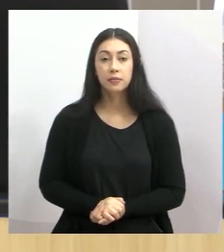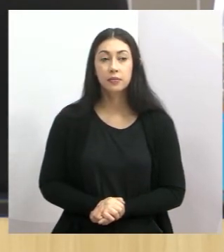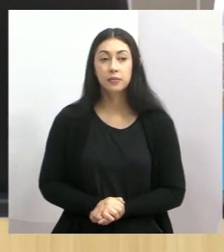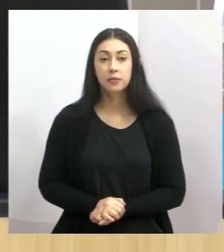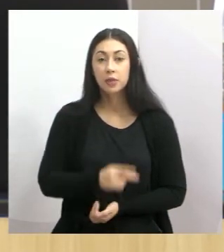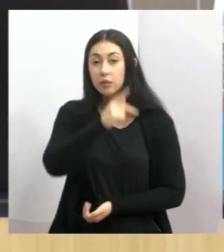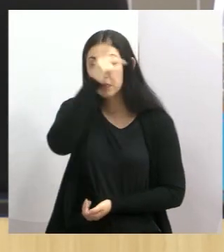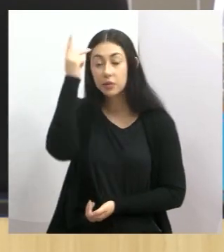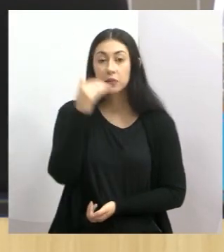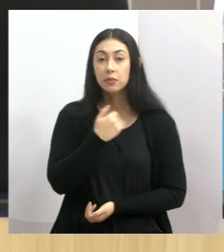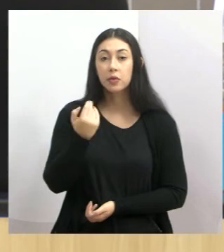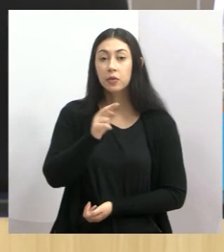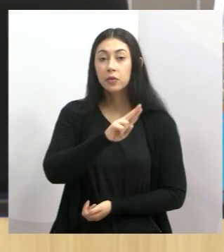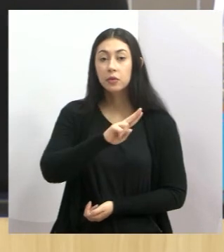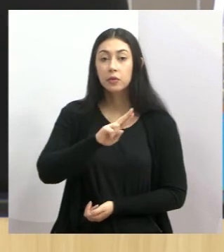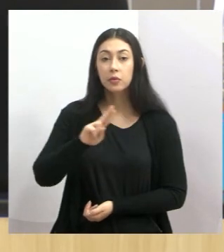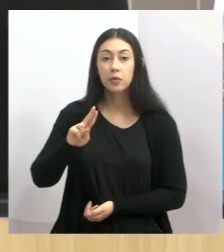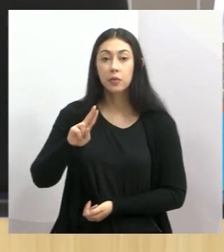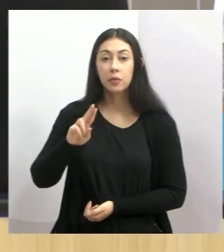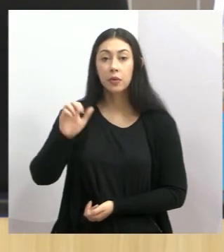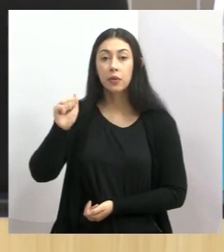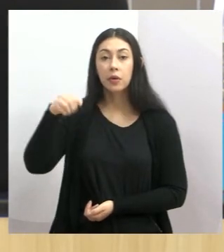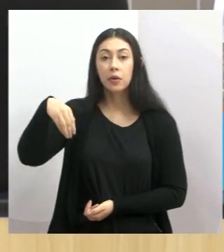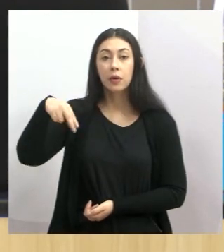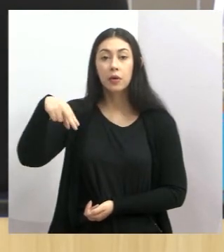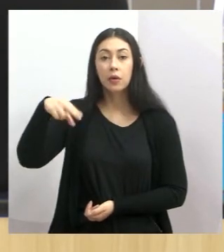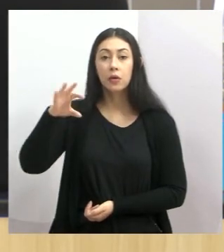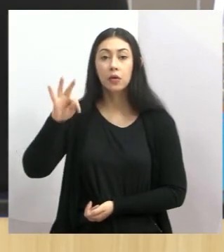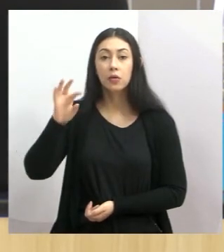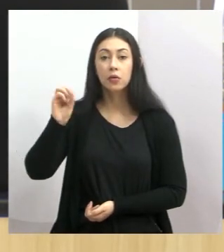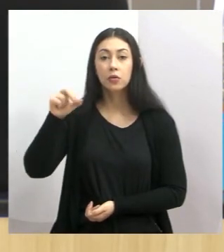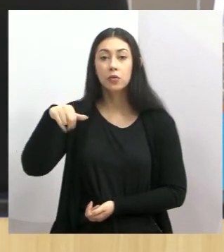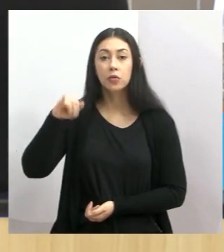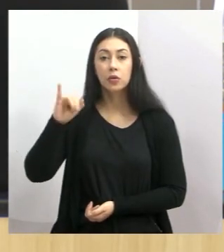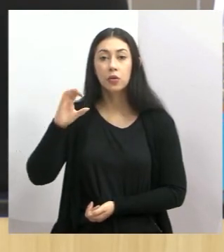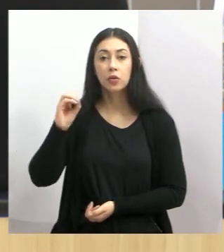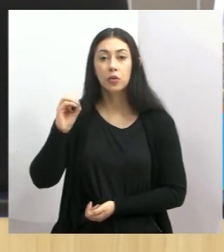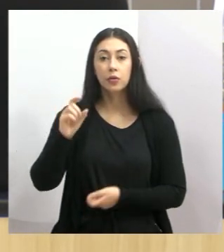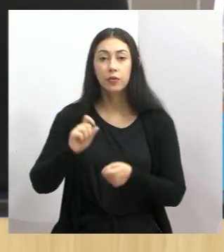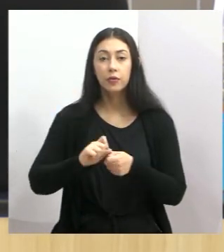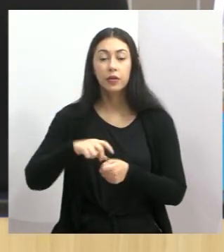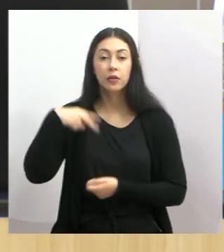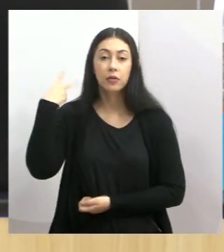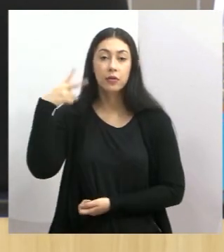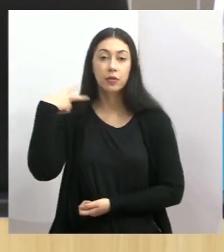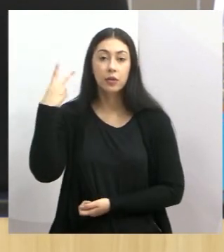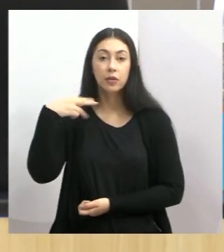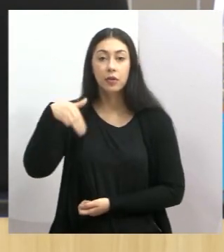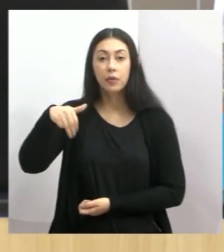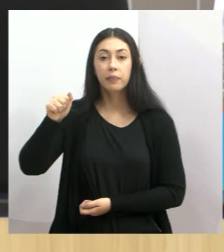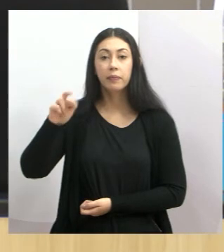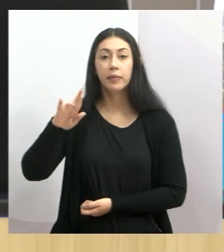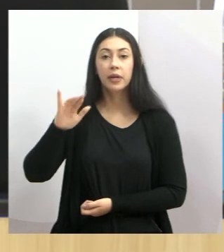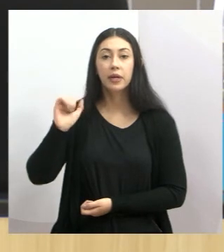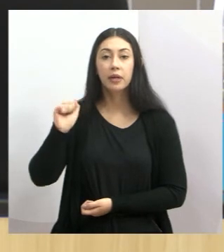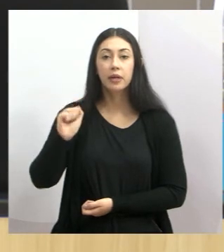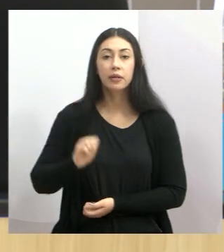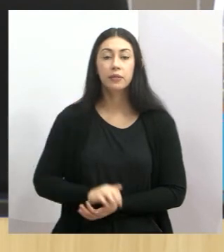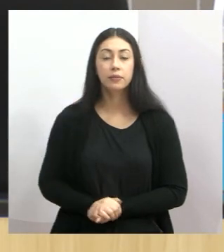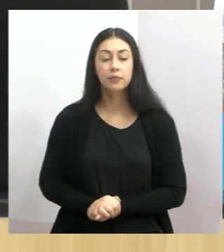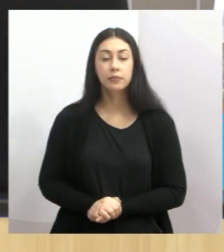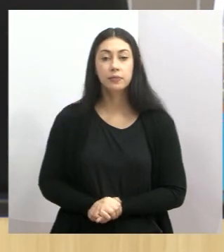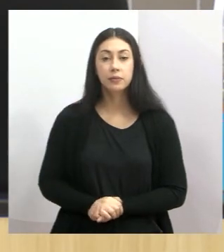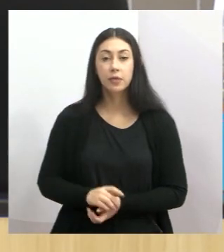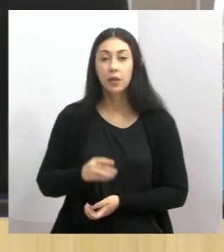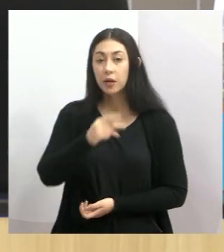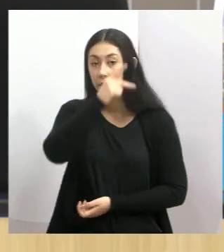o voto de pesar pelo falecimento de António Valentim voto formulado pela Vereadora Maria Amélia